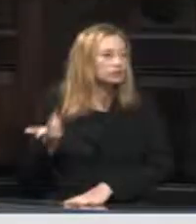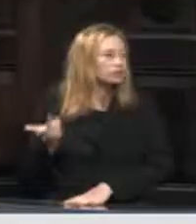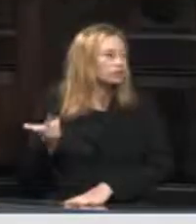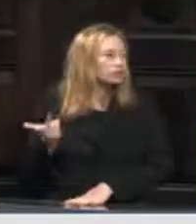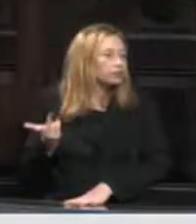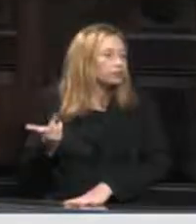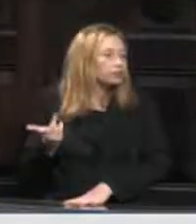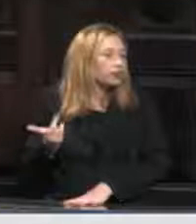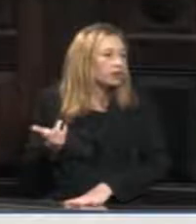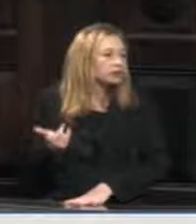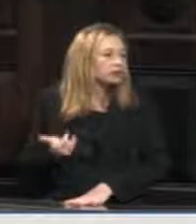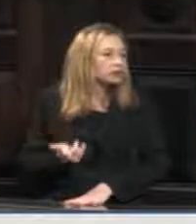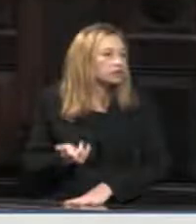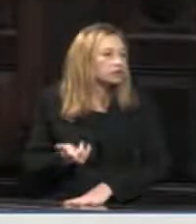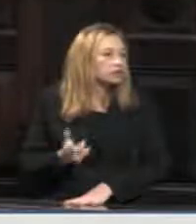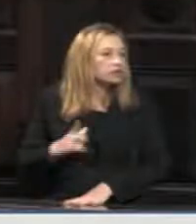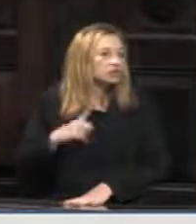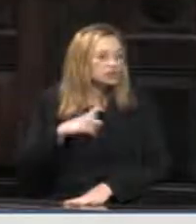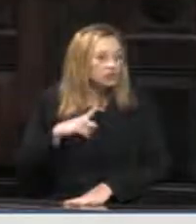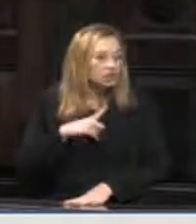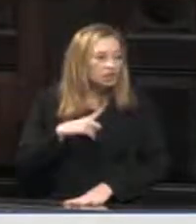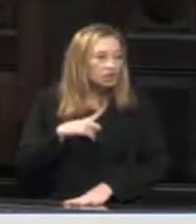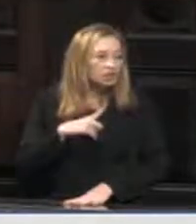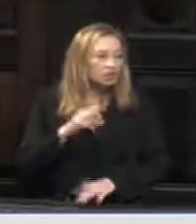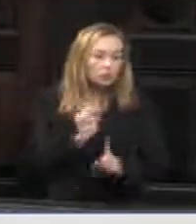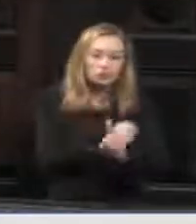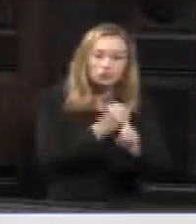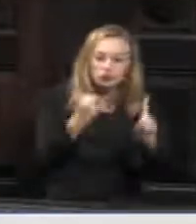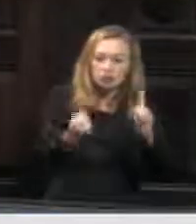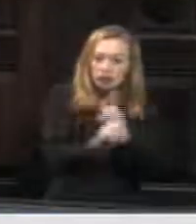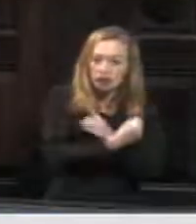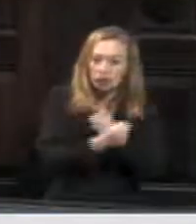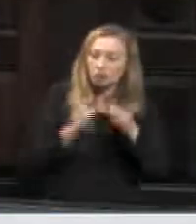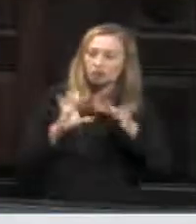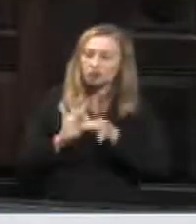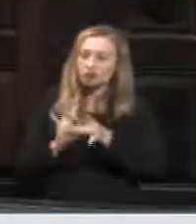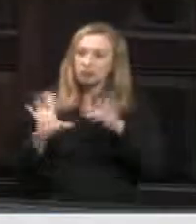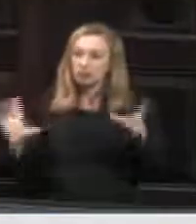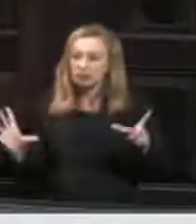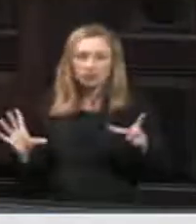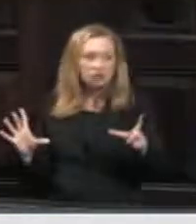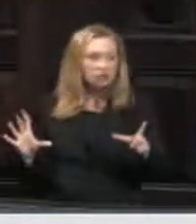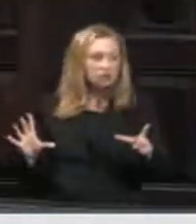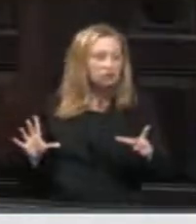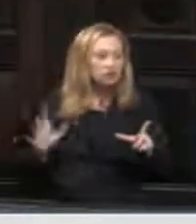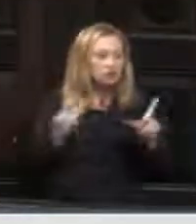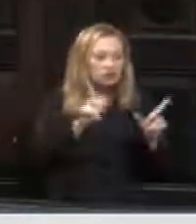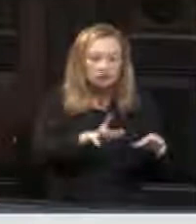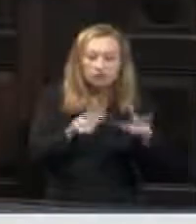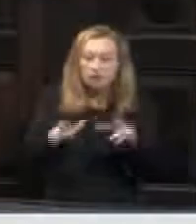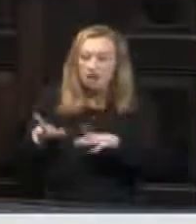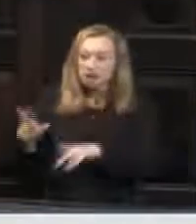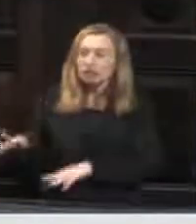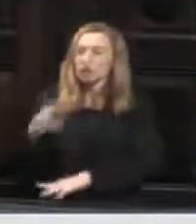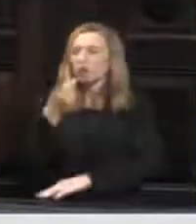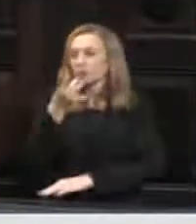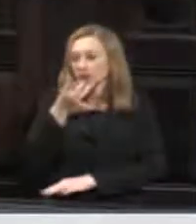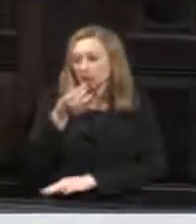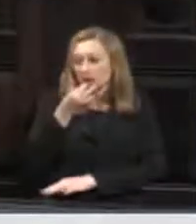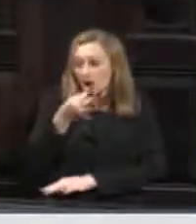Existem os sociais-democratas com diversos rótulos diferentes de